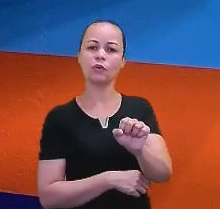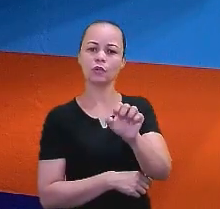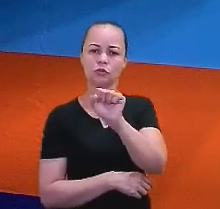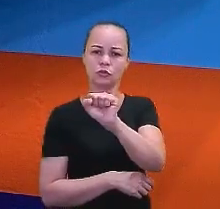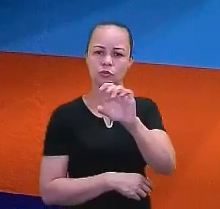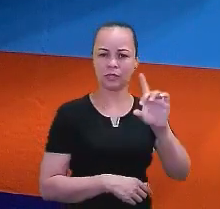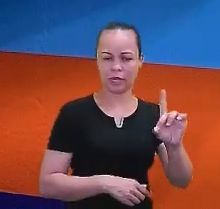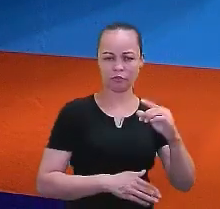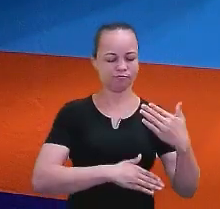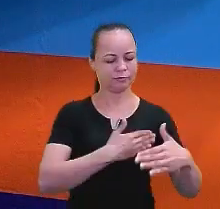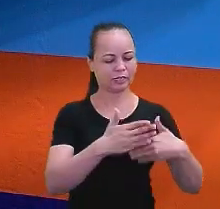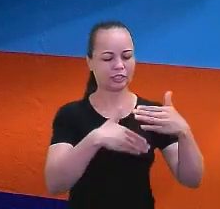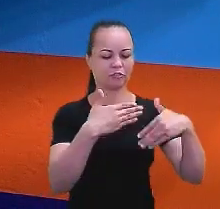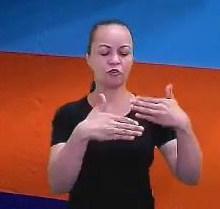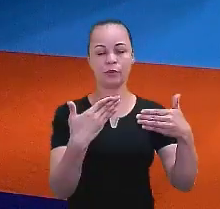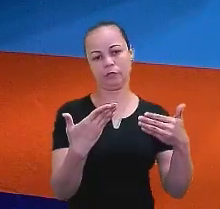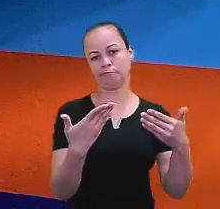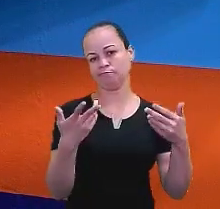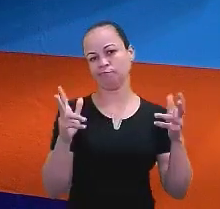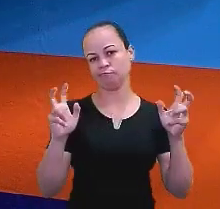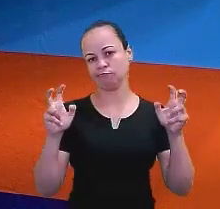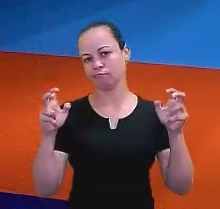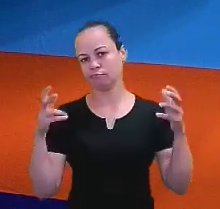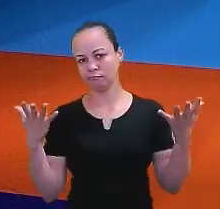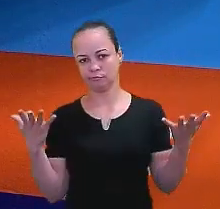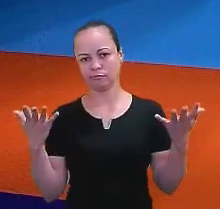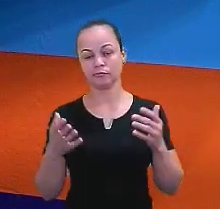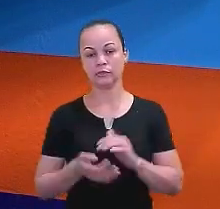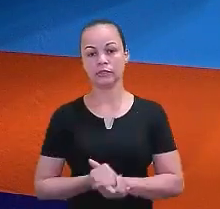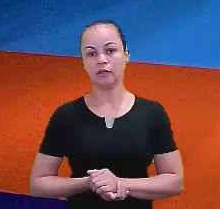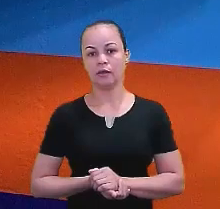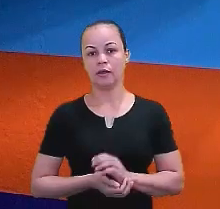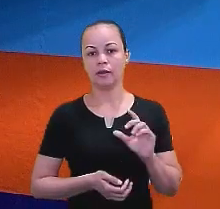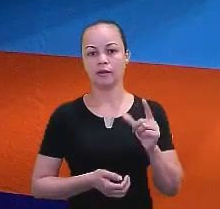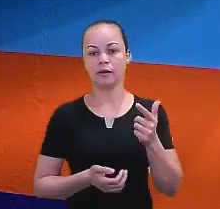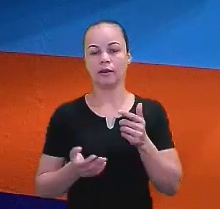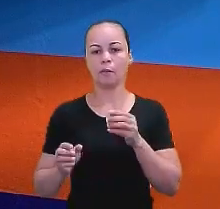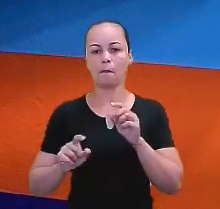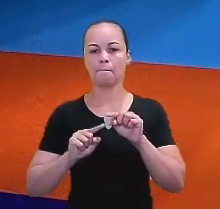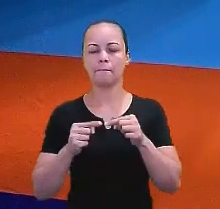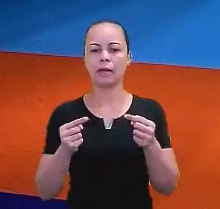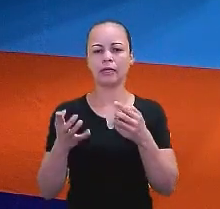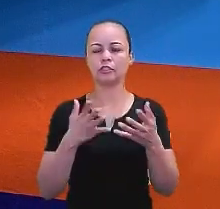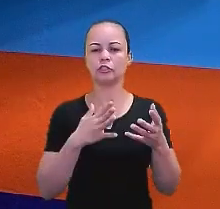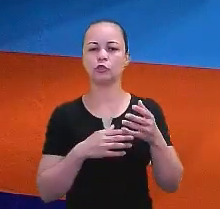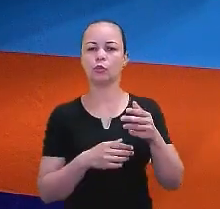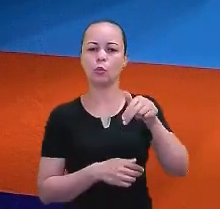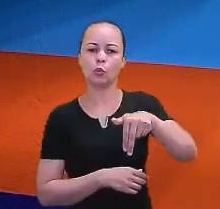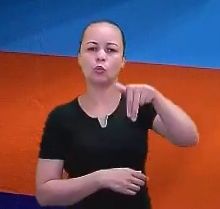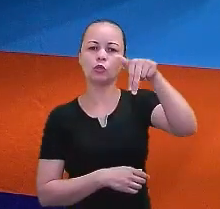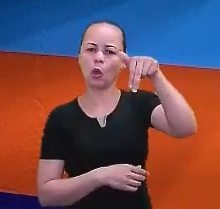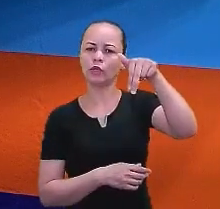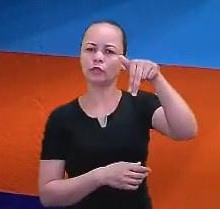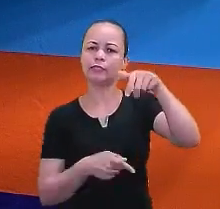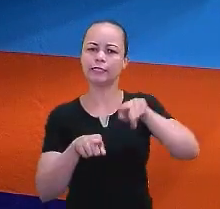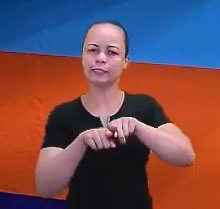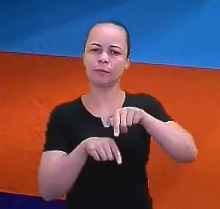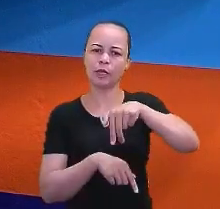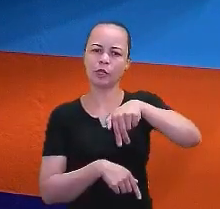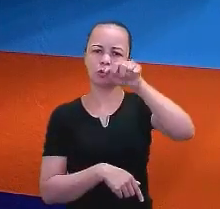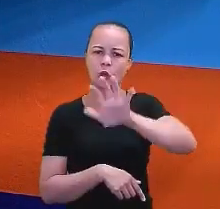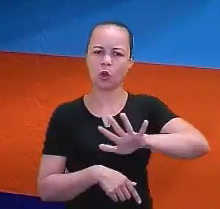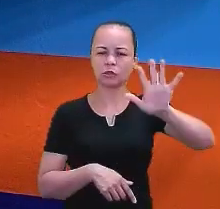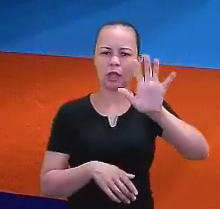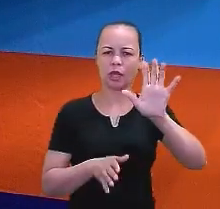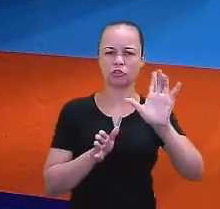desenvolvido e equivocadamente, né, claro, e um norte e nordeste atrasado, que não é